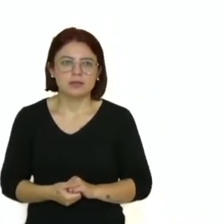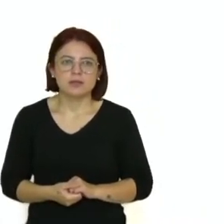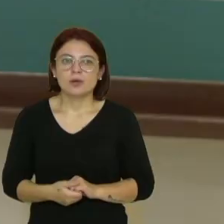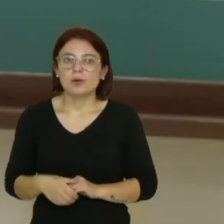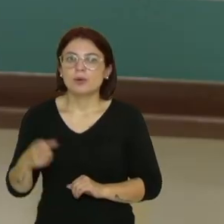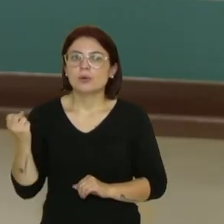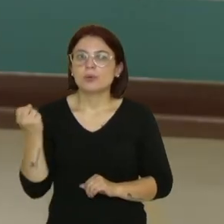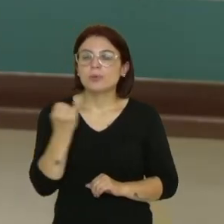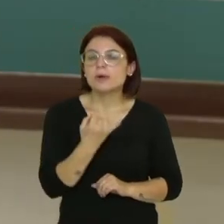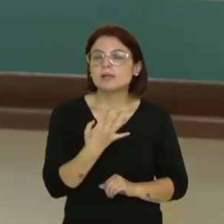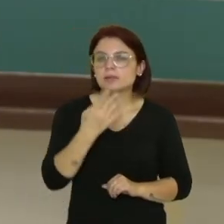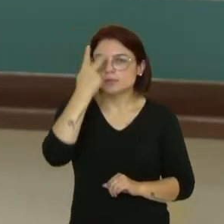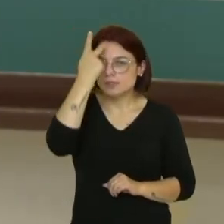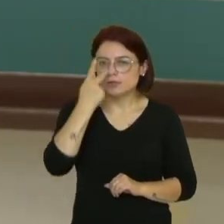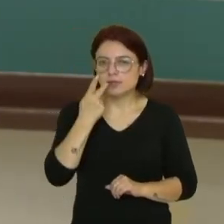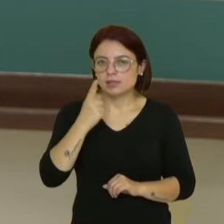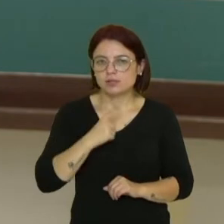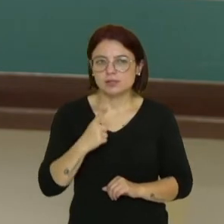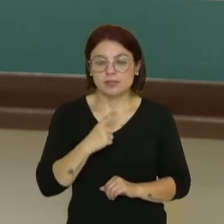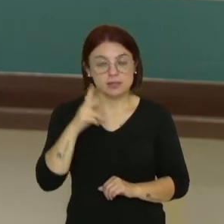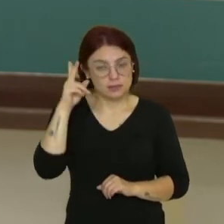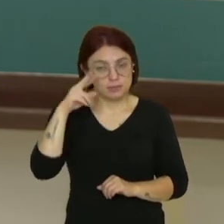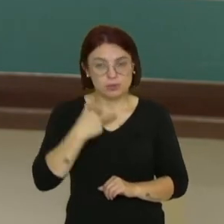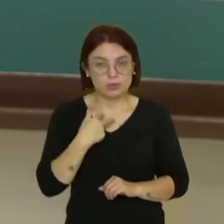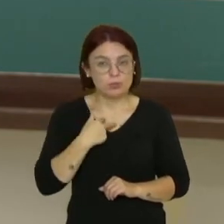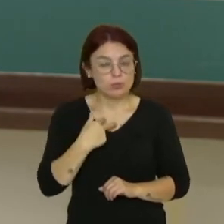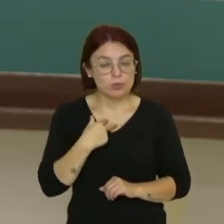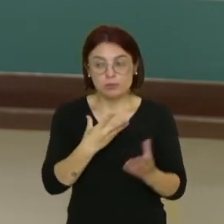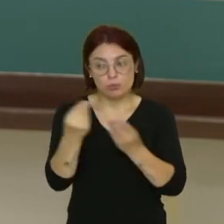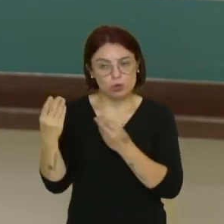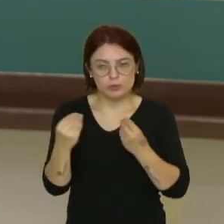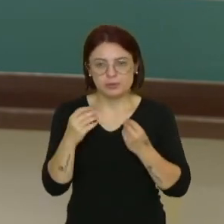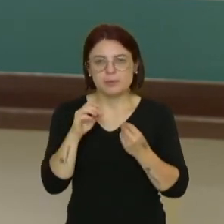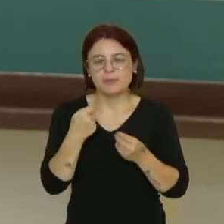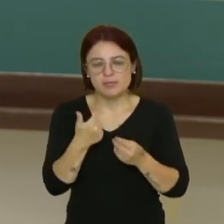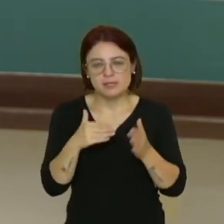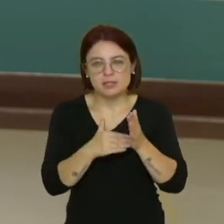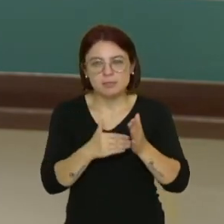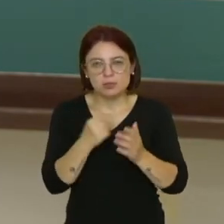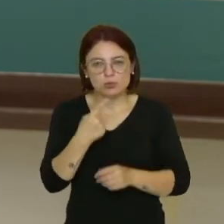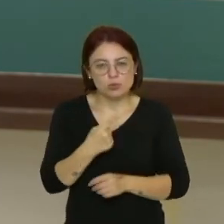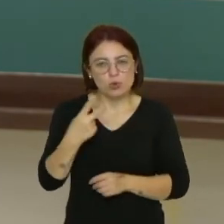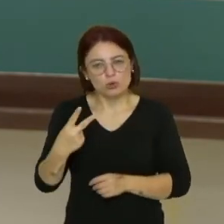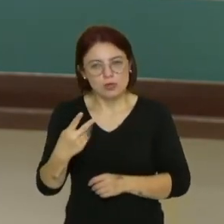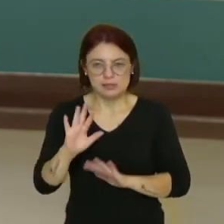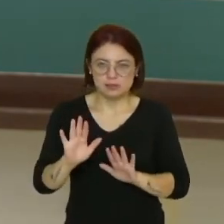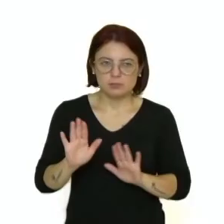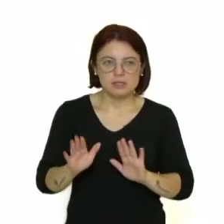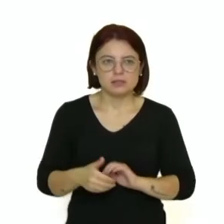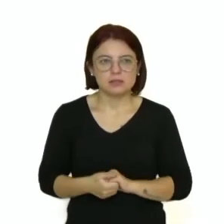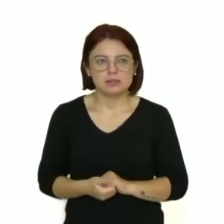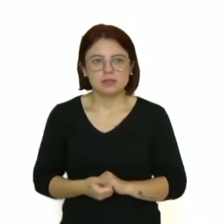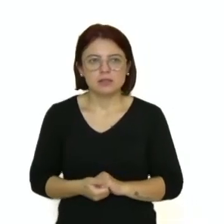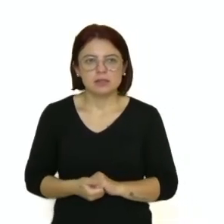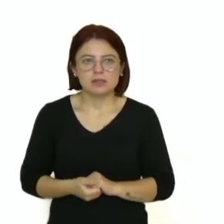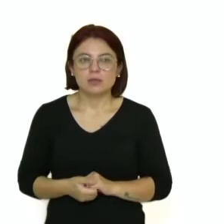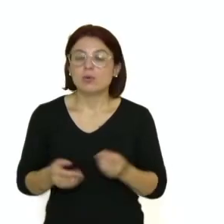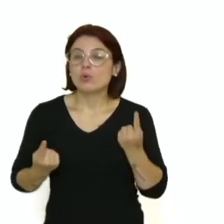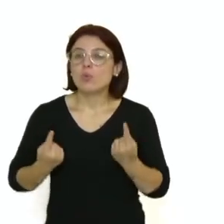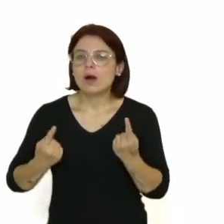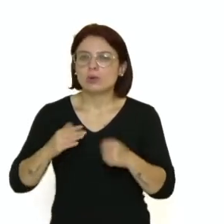Quantos e quais serão os personagens? Lembre-se, não pode ser vários personagens, né? 1 ou 2 de preferência. Em que